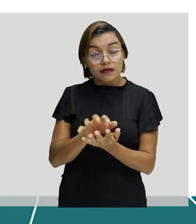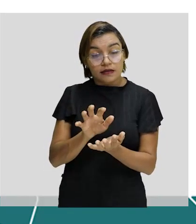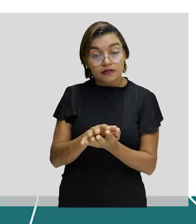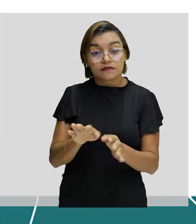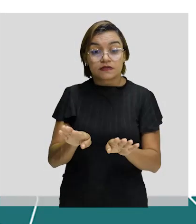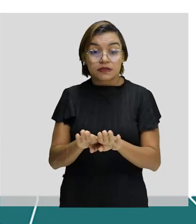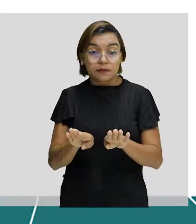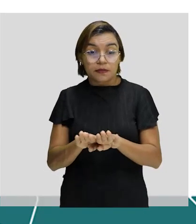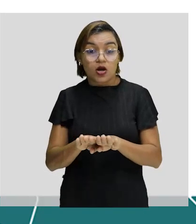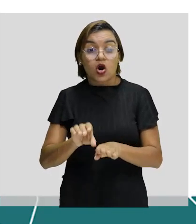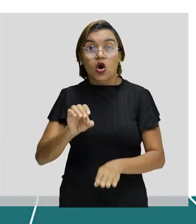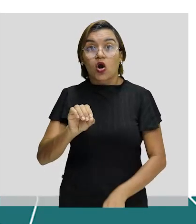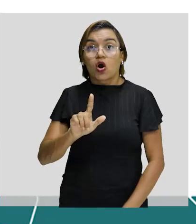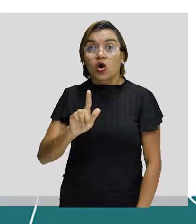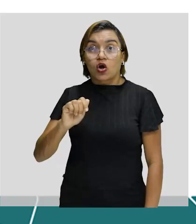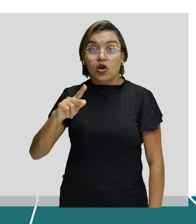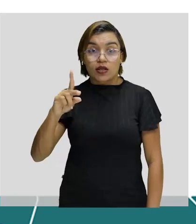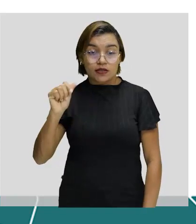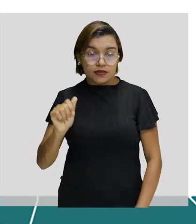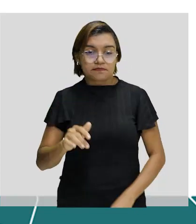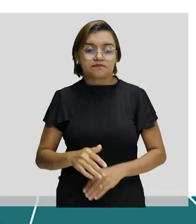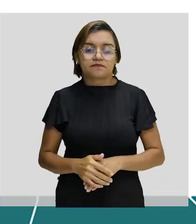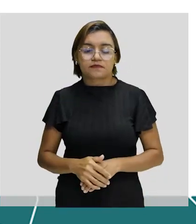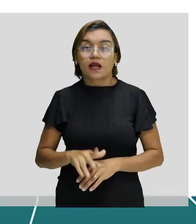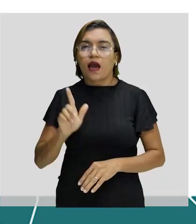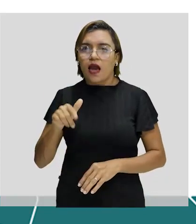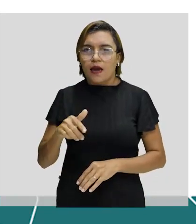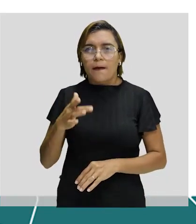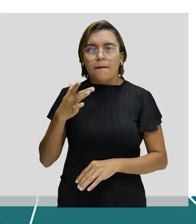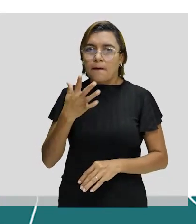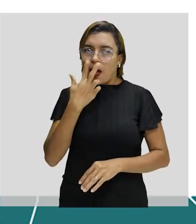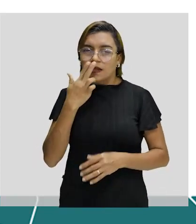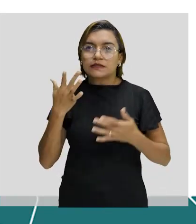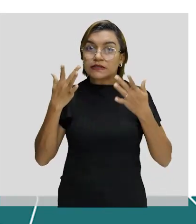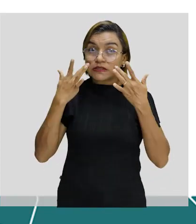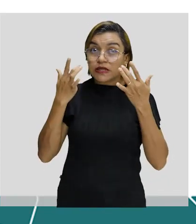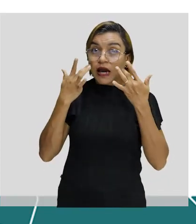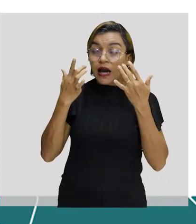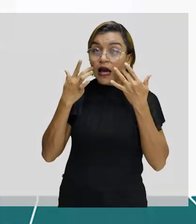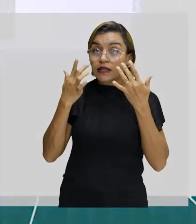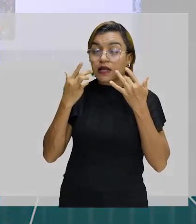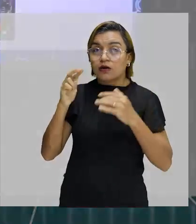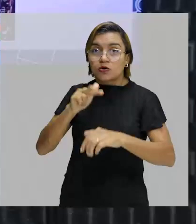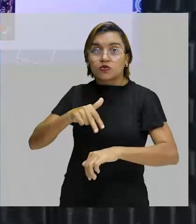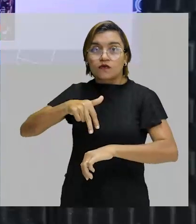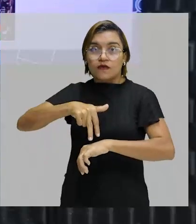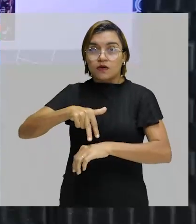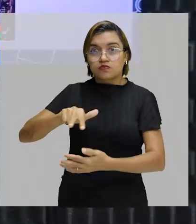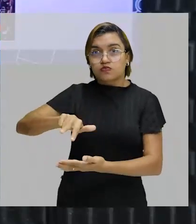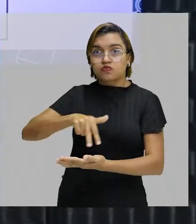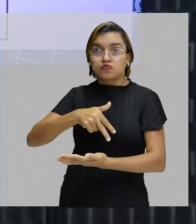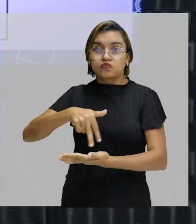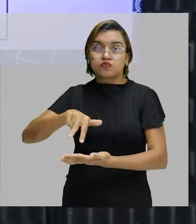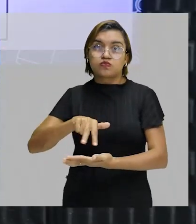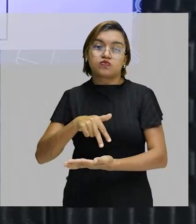vocês, é uma dança muito teatral, porque envolvem esses personagens que eu falei para vocês ainda há